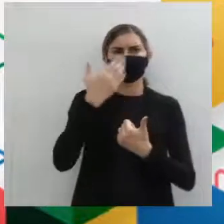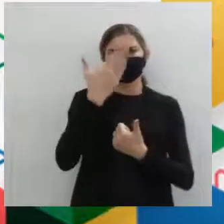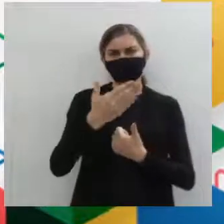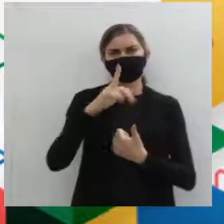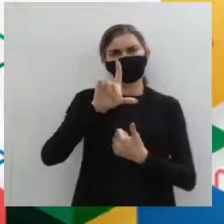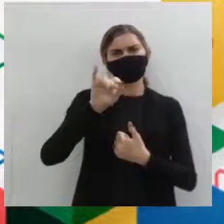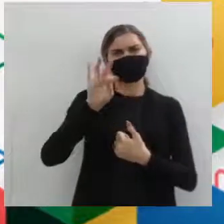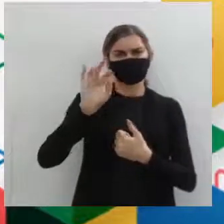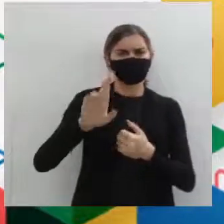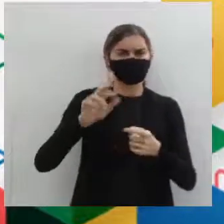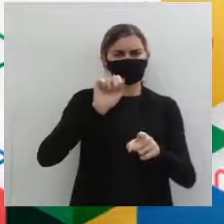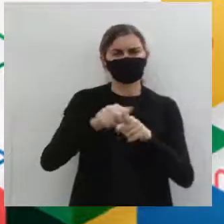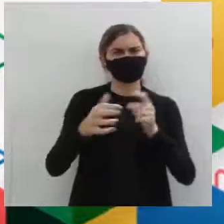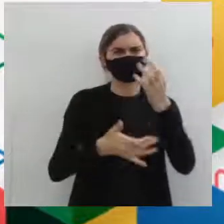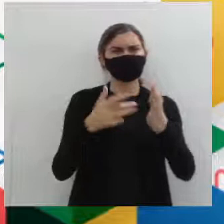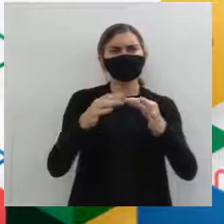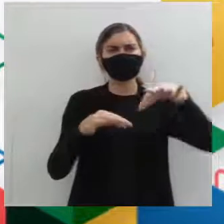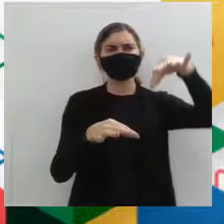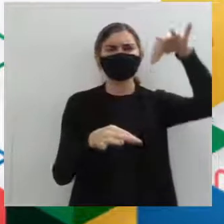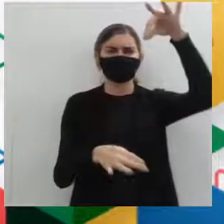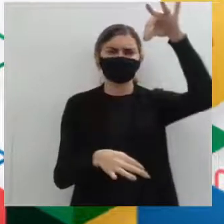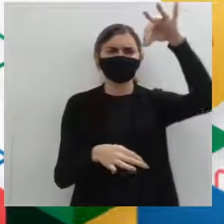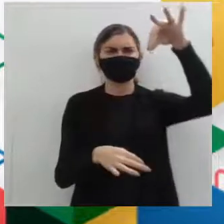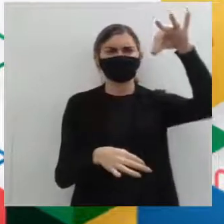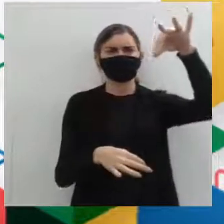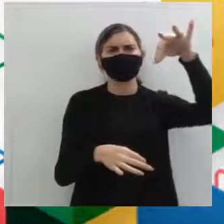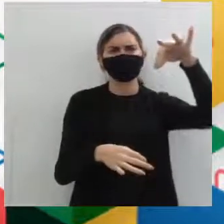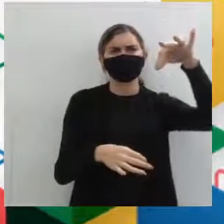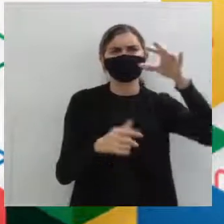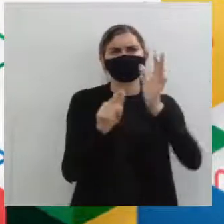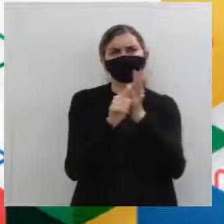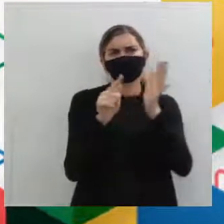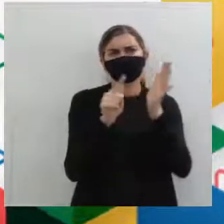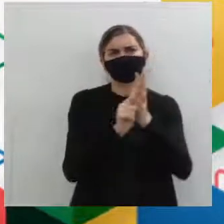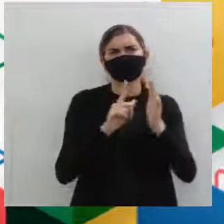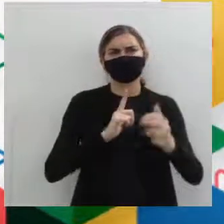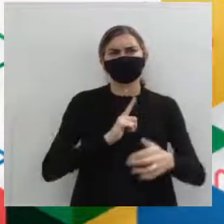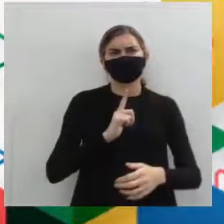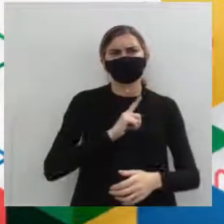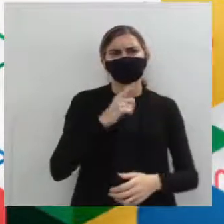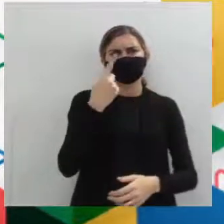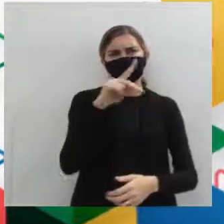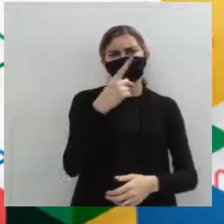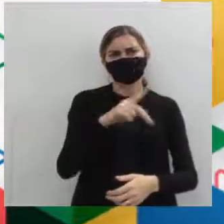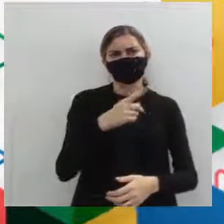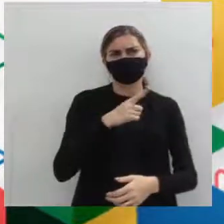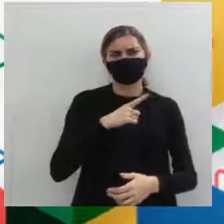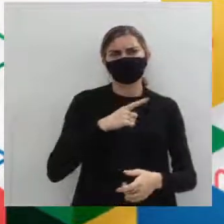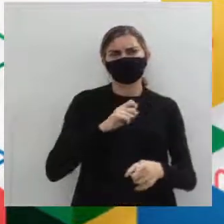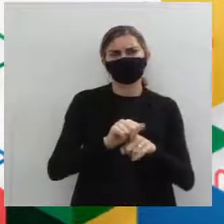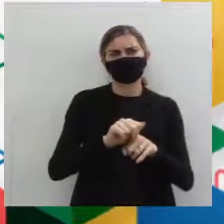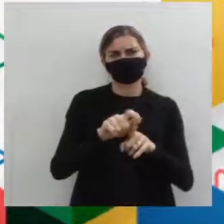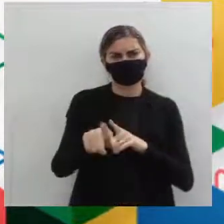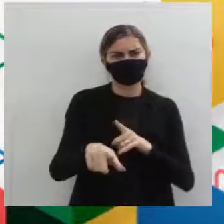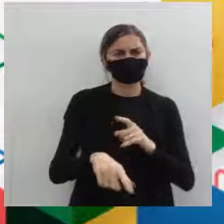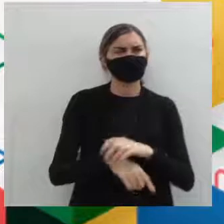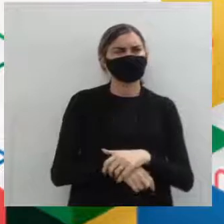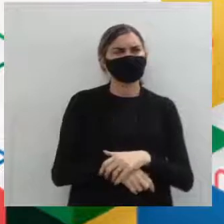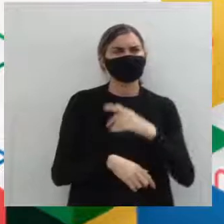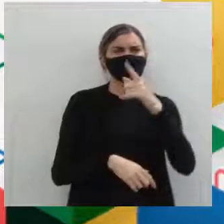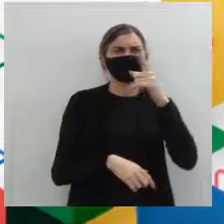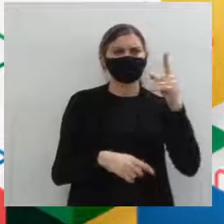Lutero queimando a bula papal, a bula que continha a sua excomunhão.